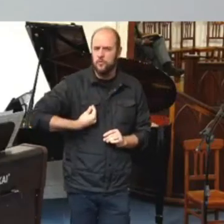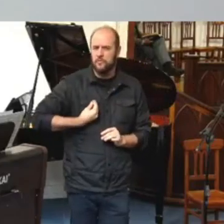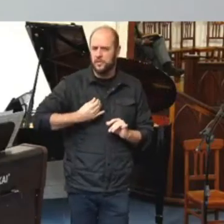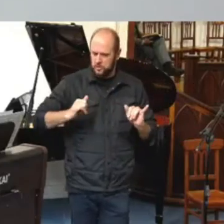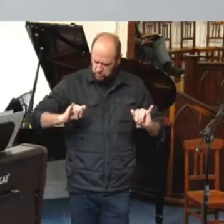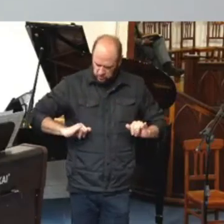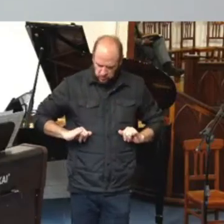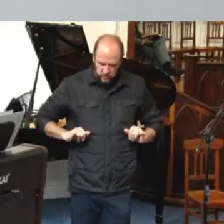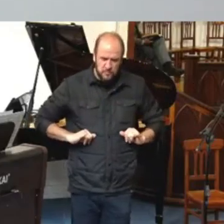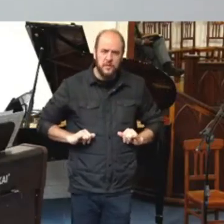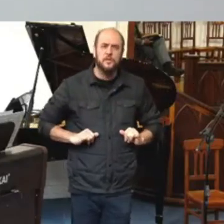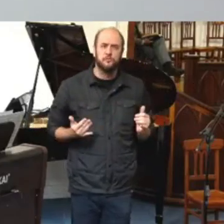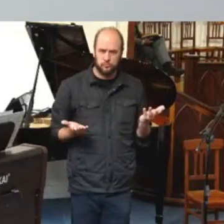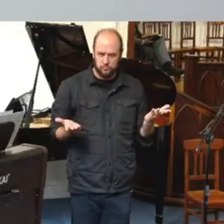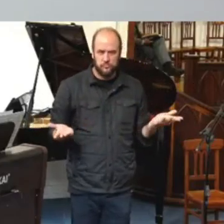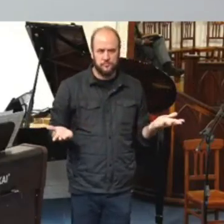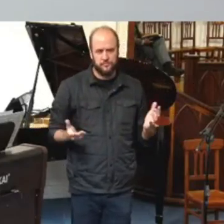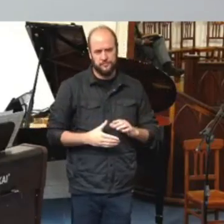sofrimento.